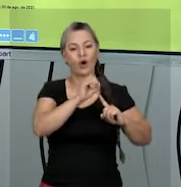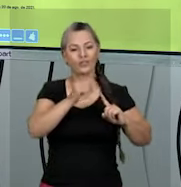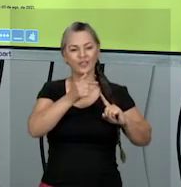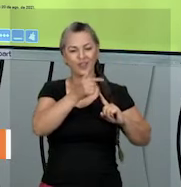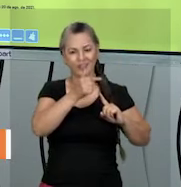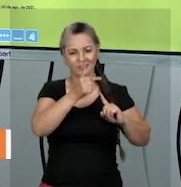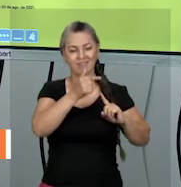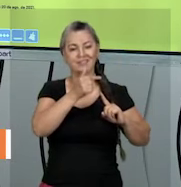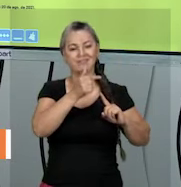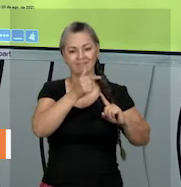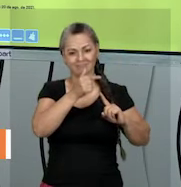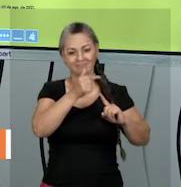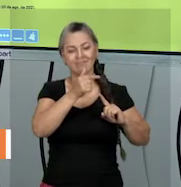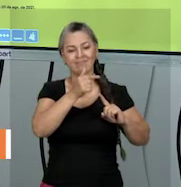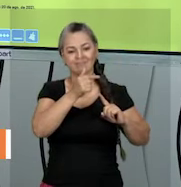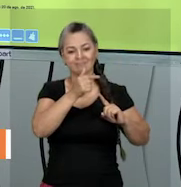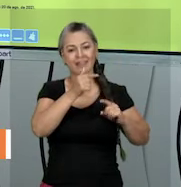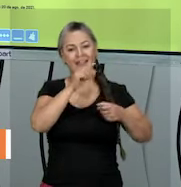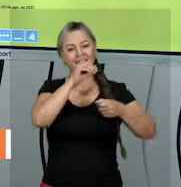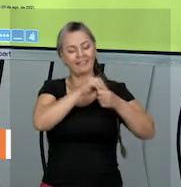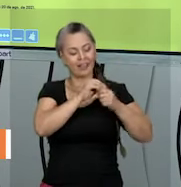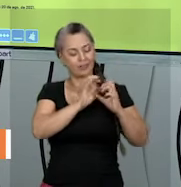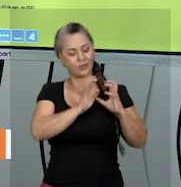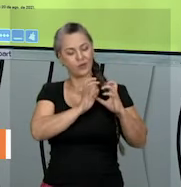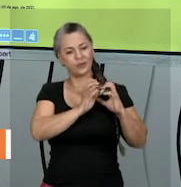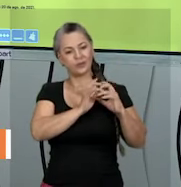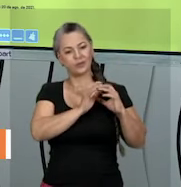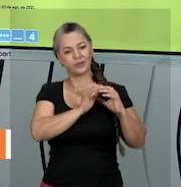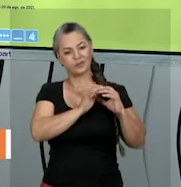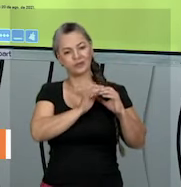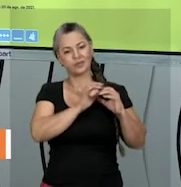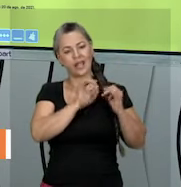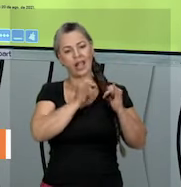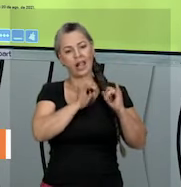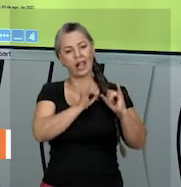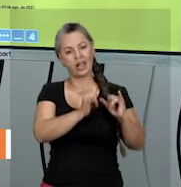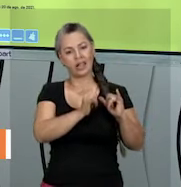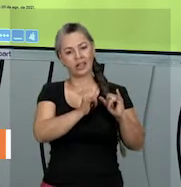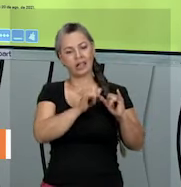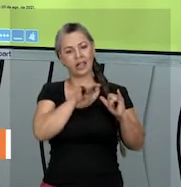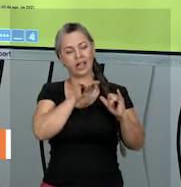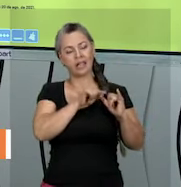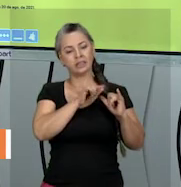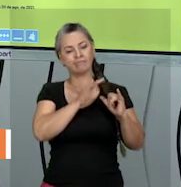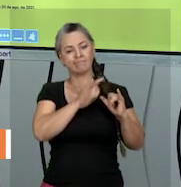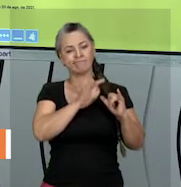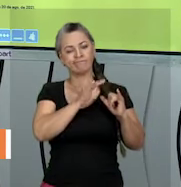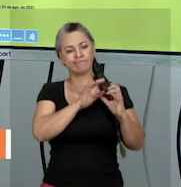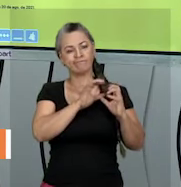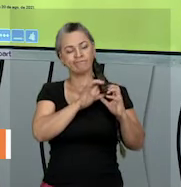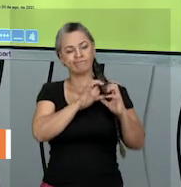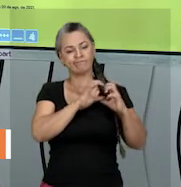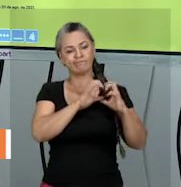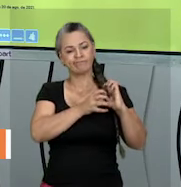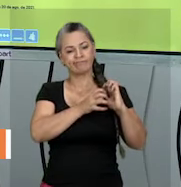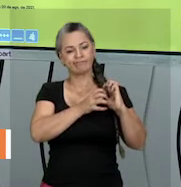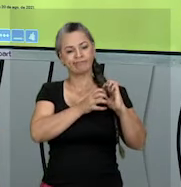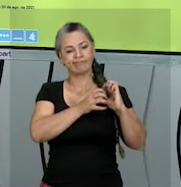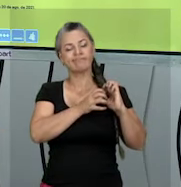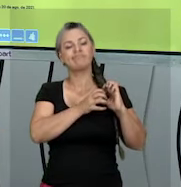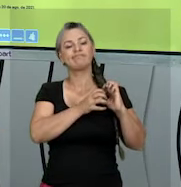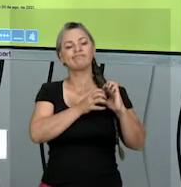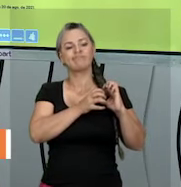celular e produzir energia. Sem energia, o que acontece com as nossas células? Elas morrem. Então, se uma